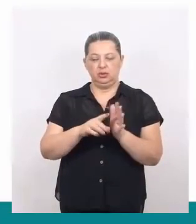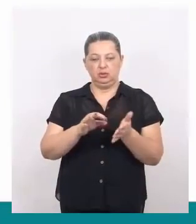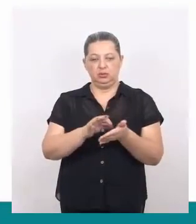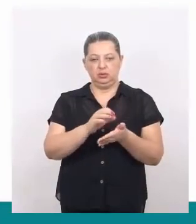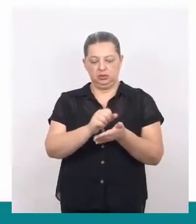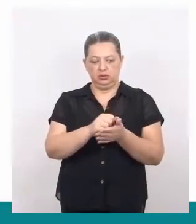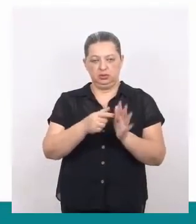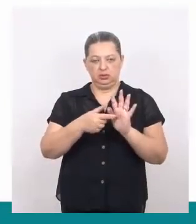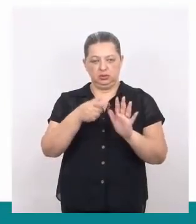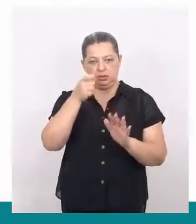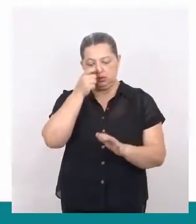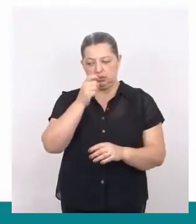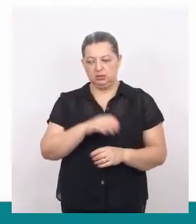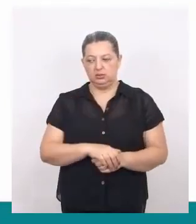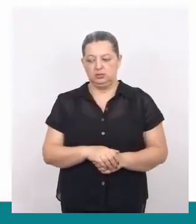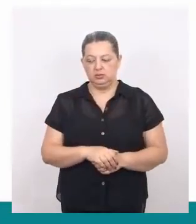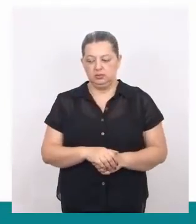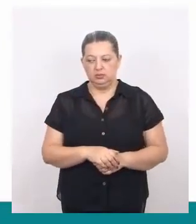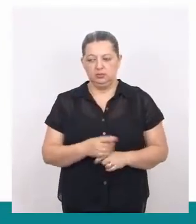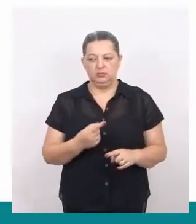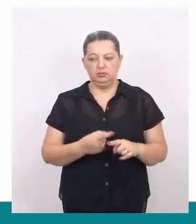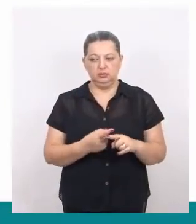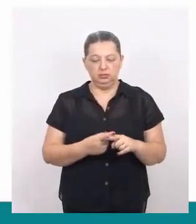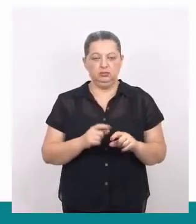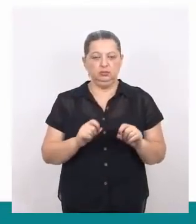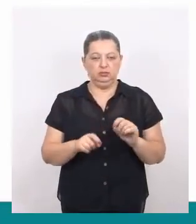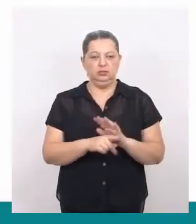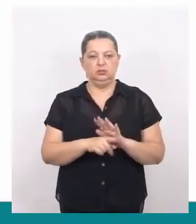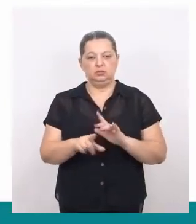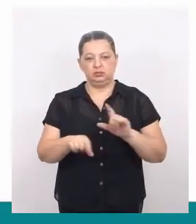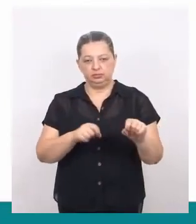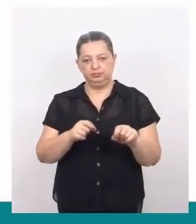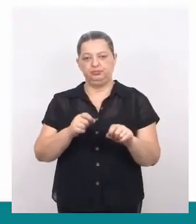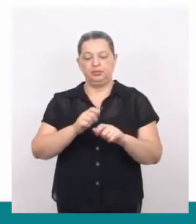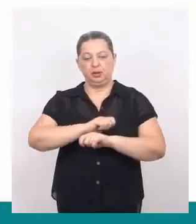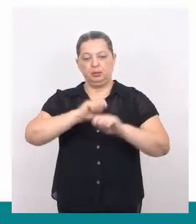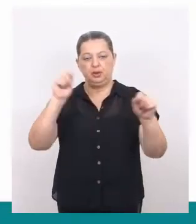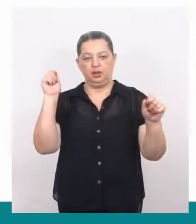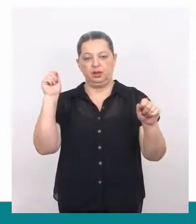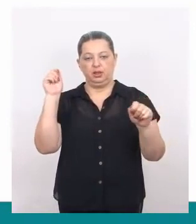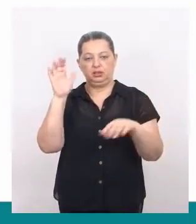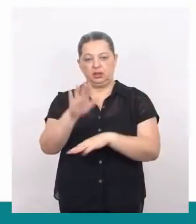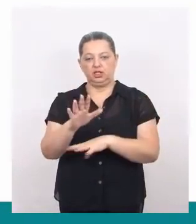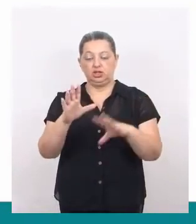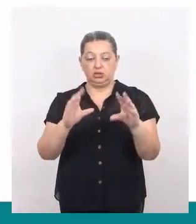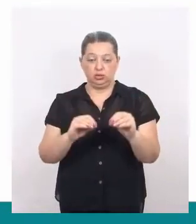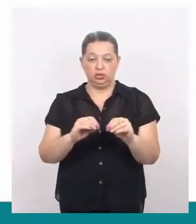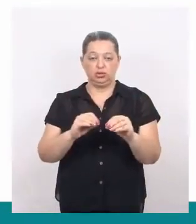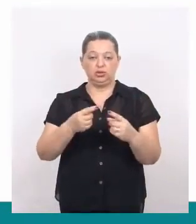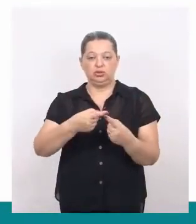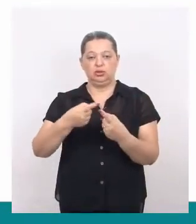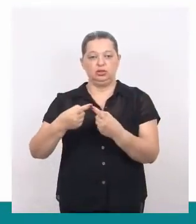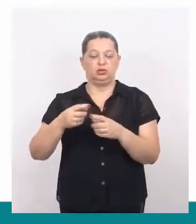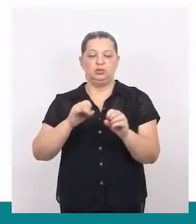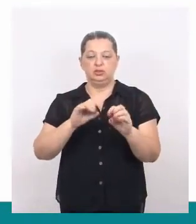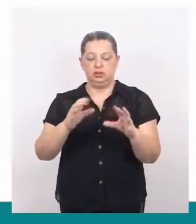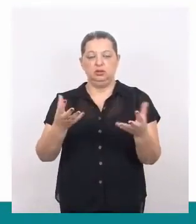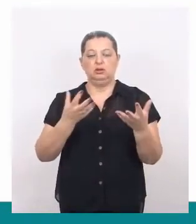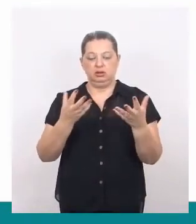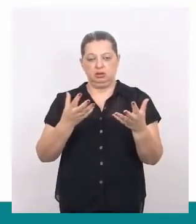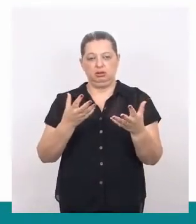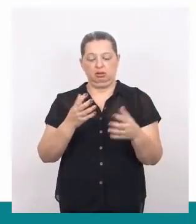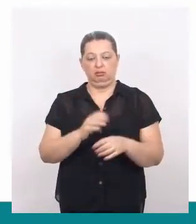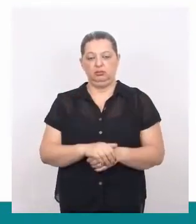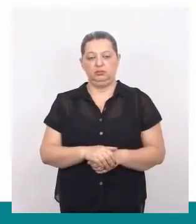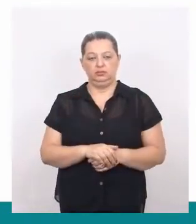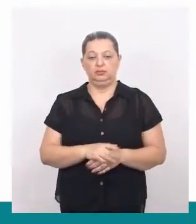O turno em que ele deseja trabalhar, tá? Que ele pode ter selecionado manhã, tarde e noite, o tipo de ensino em que ele deseja atuar. Lembrando que isso é